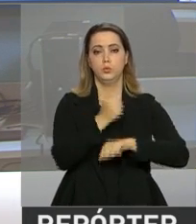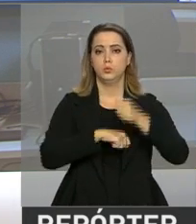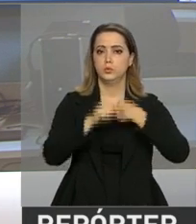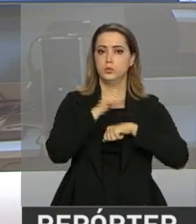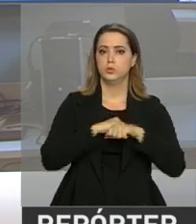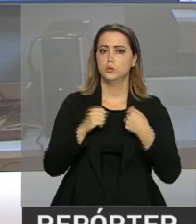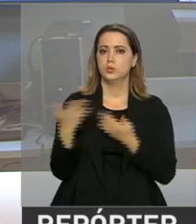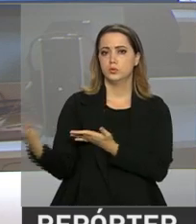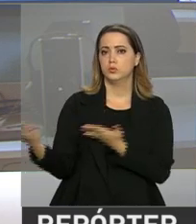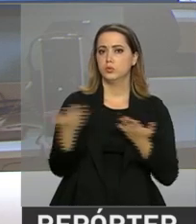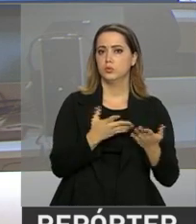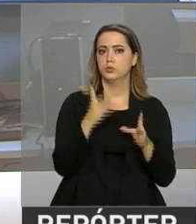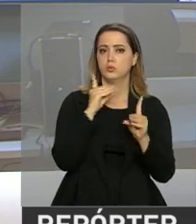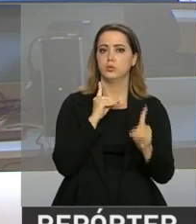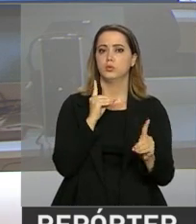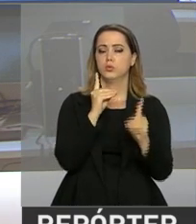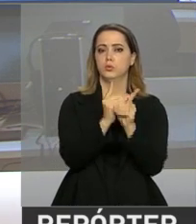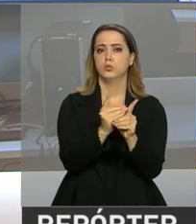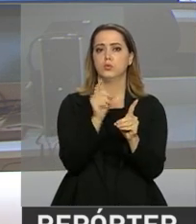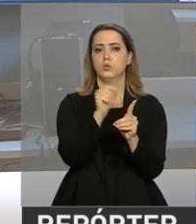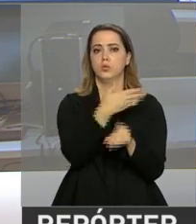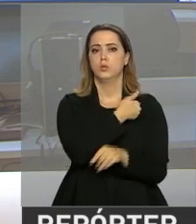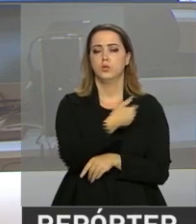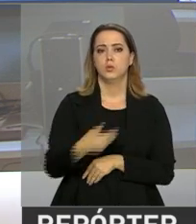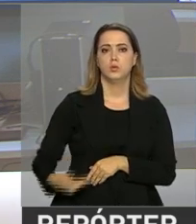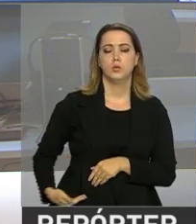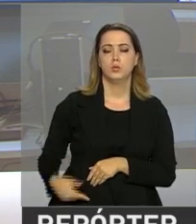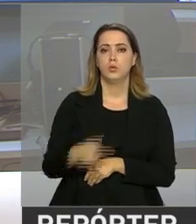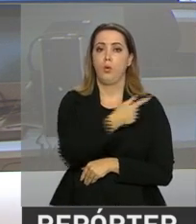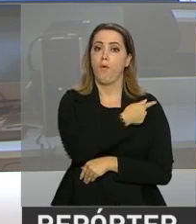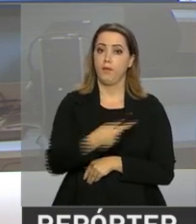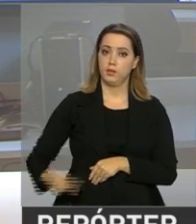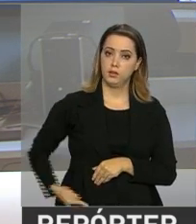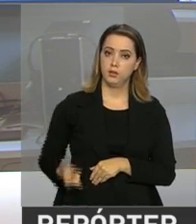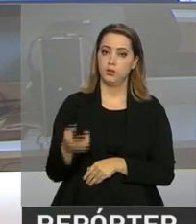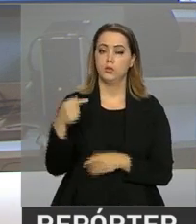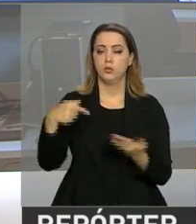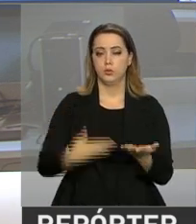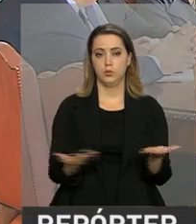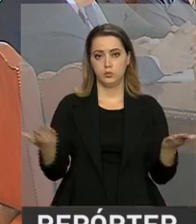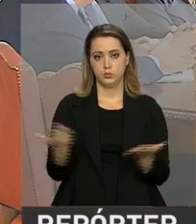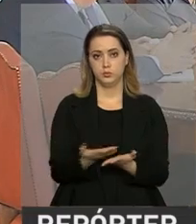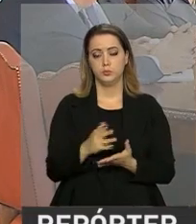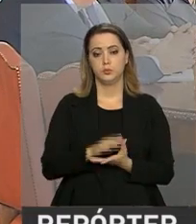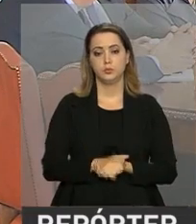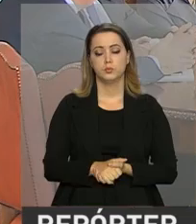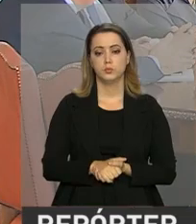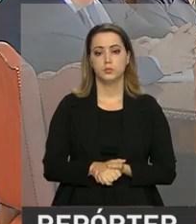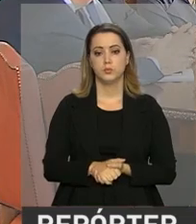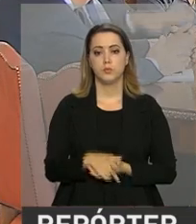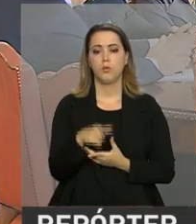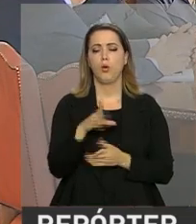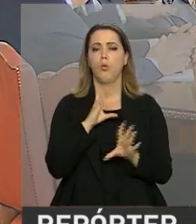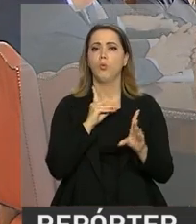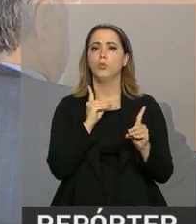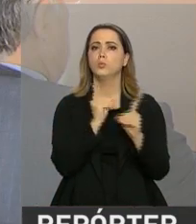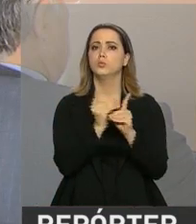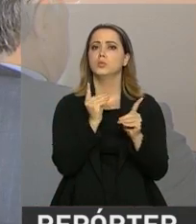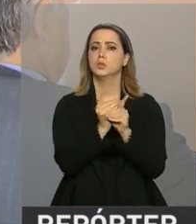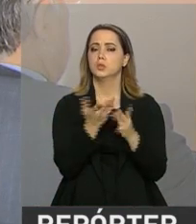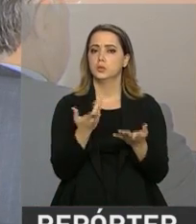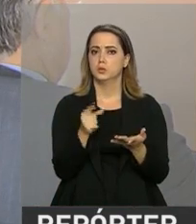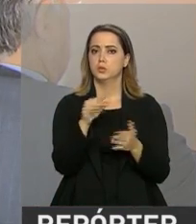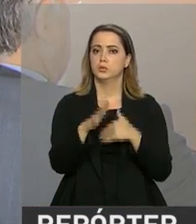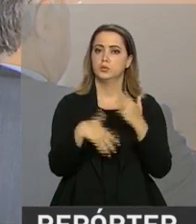econômica receberam no Palácio do Planalto governadores de estado nesta quinta-feira. O encontro com os governadores